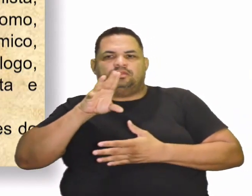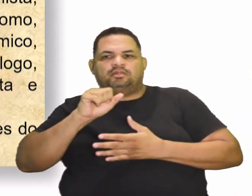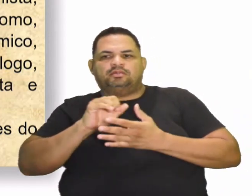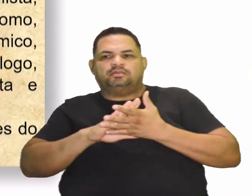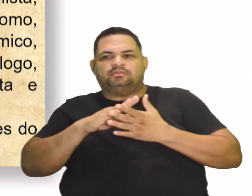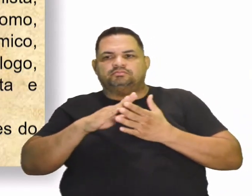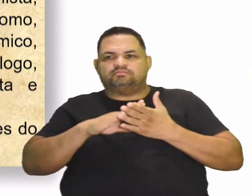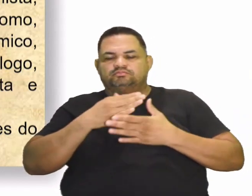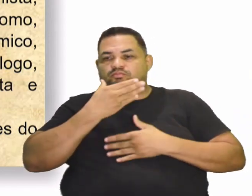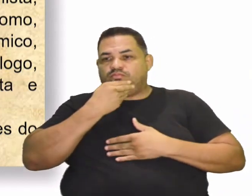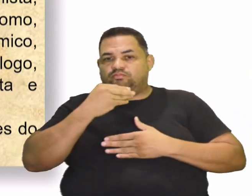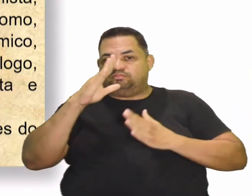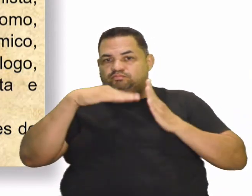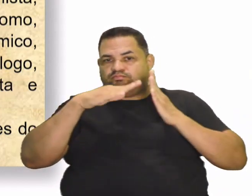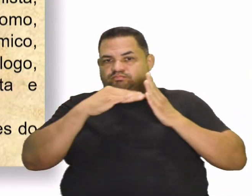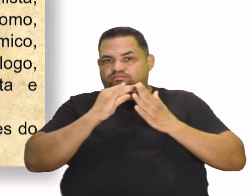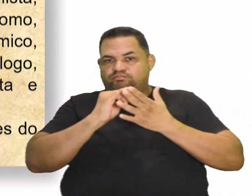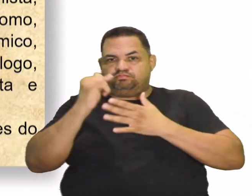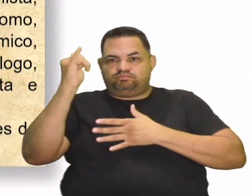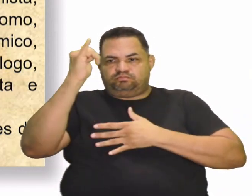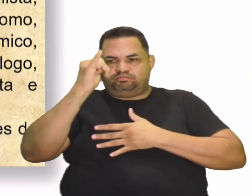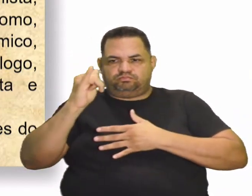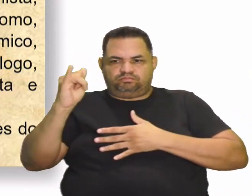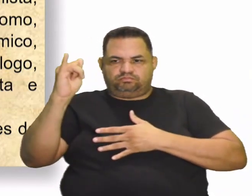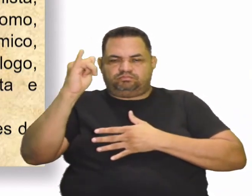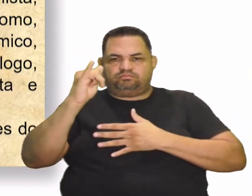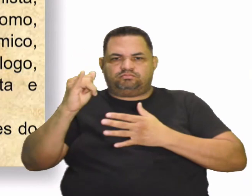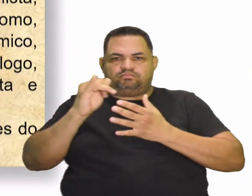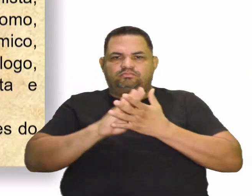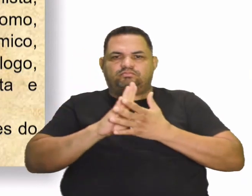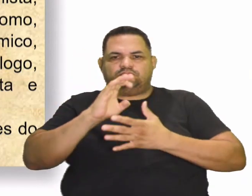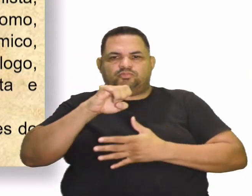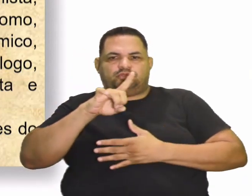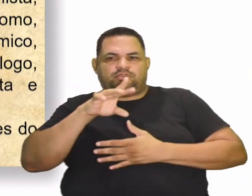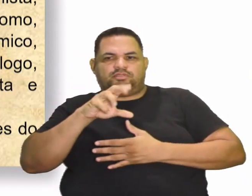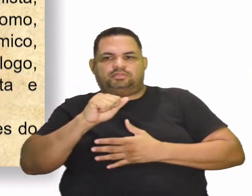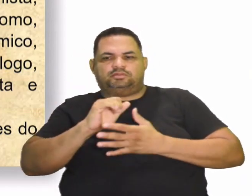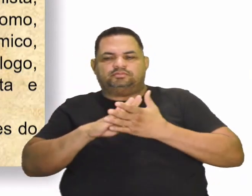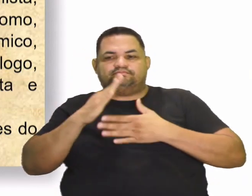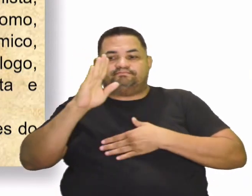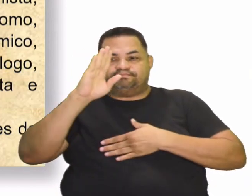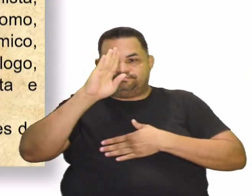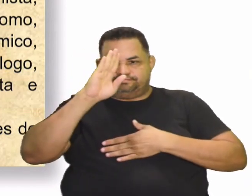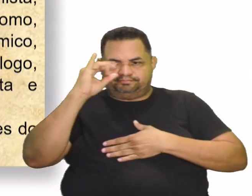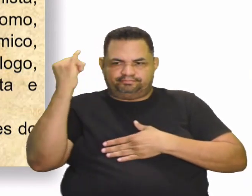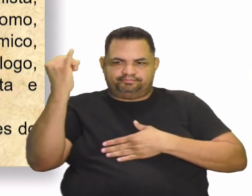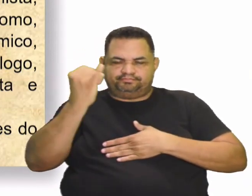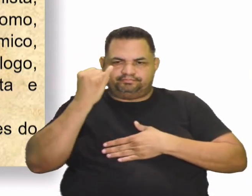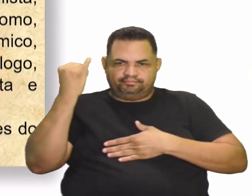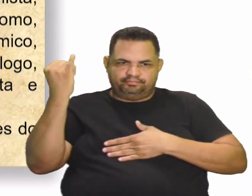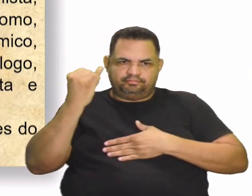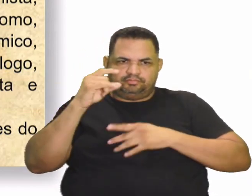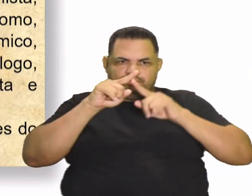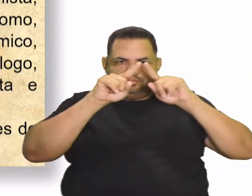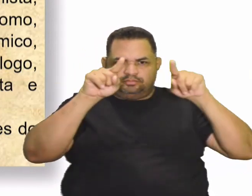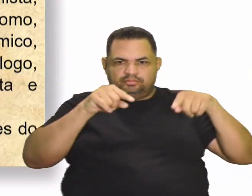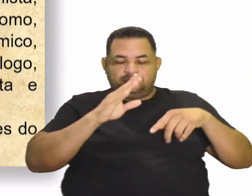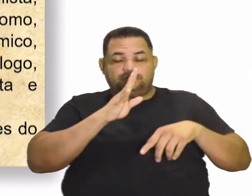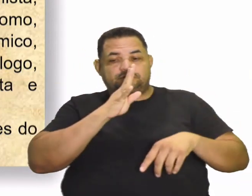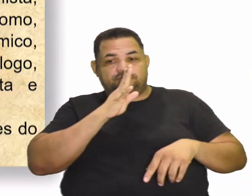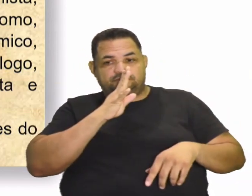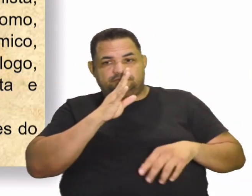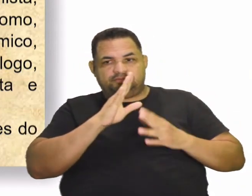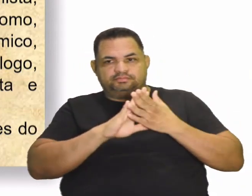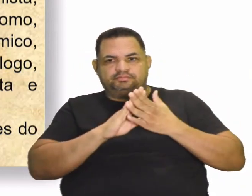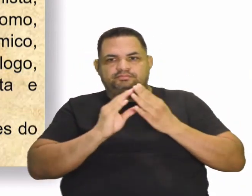uma obra aí, muito notada, né, muito admirada, está no